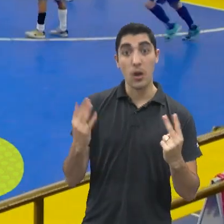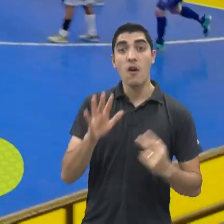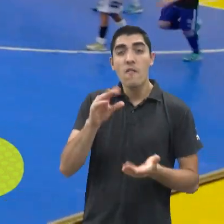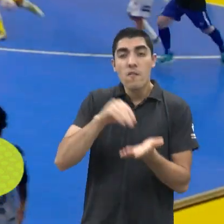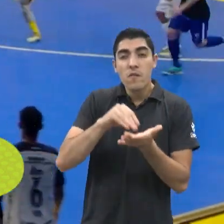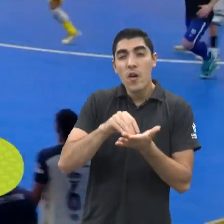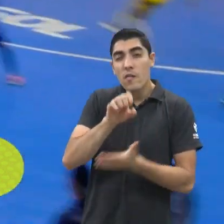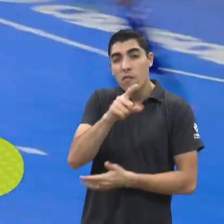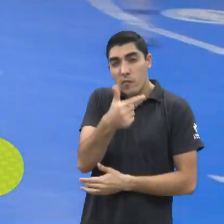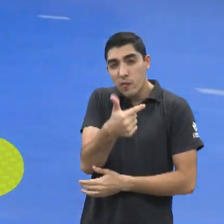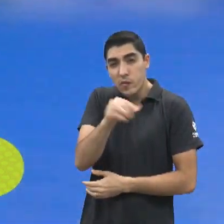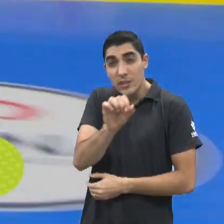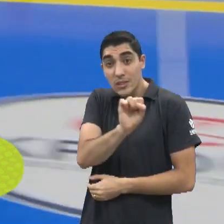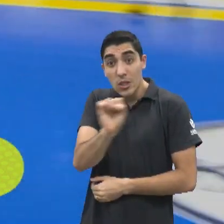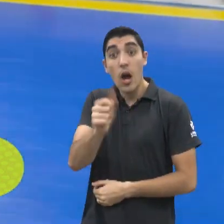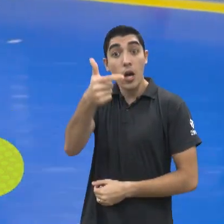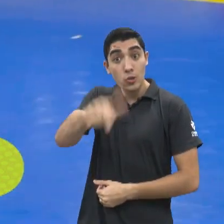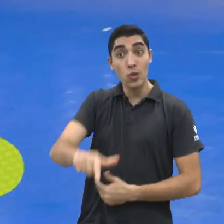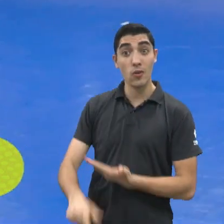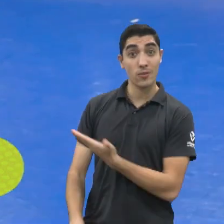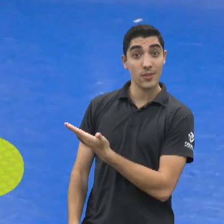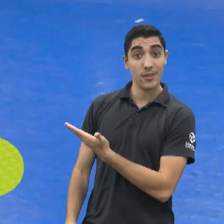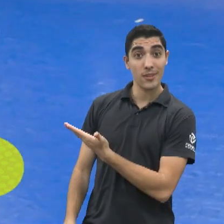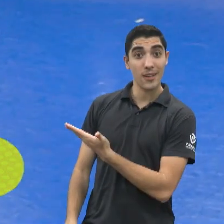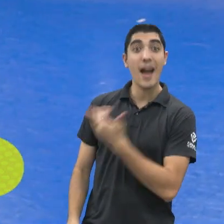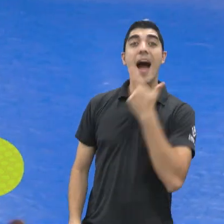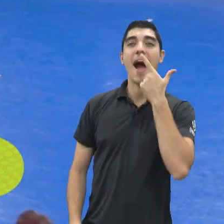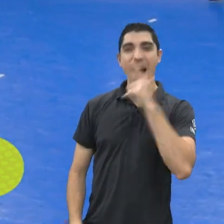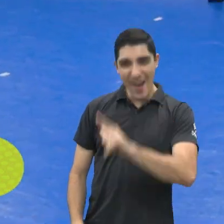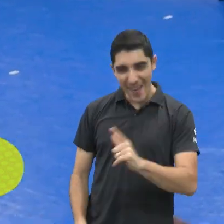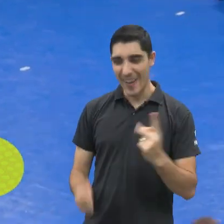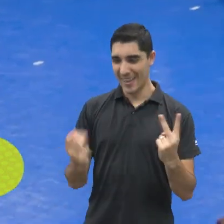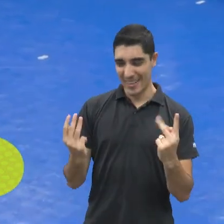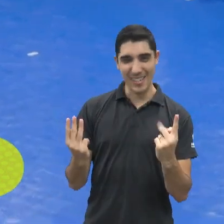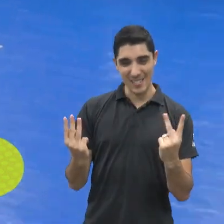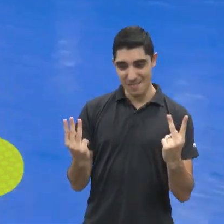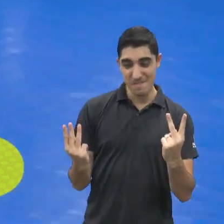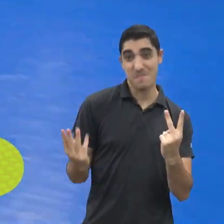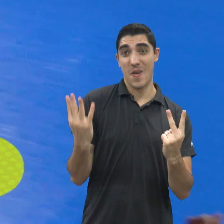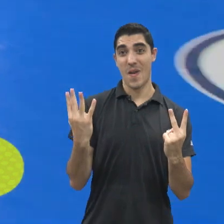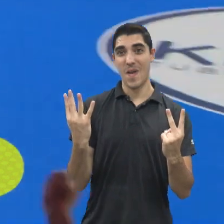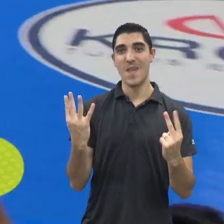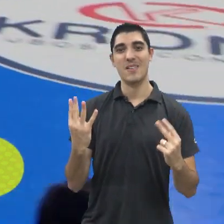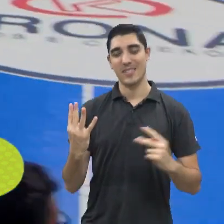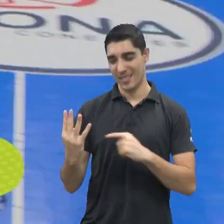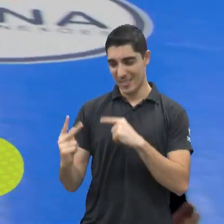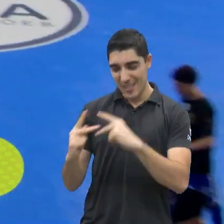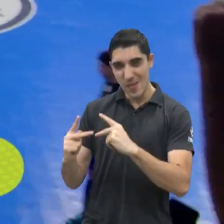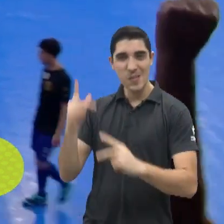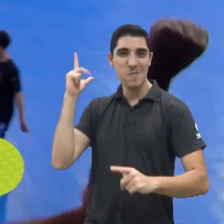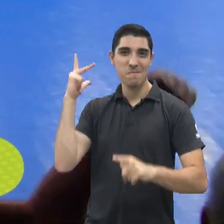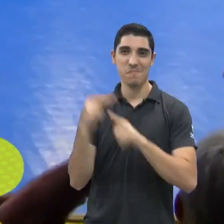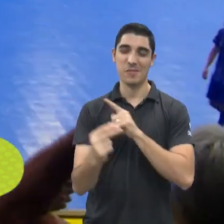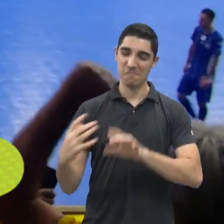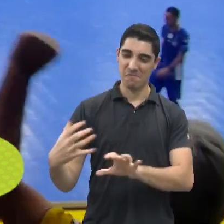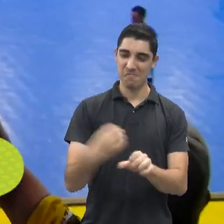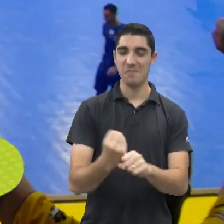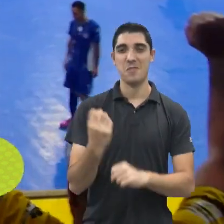a jogada se repetiu e o gol enfim saiu, dando a vitória para o São José por